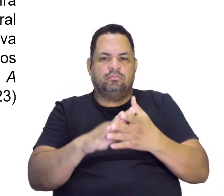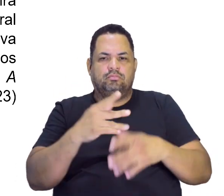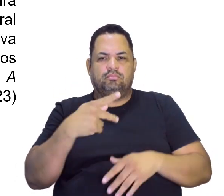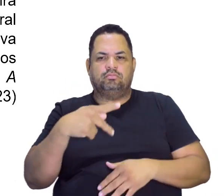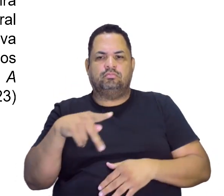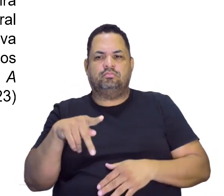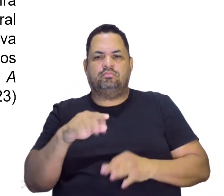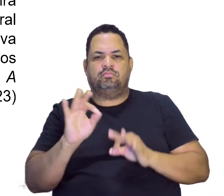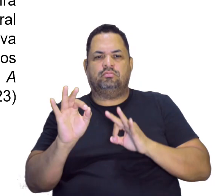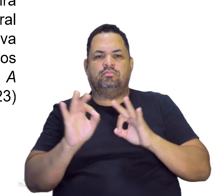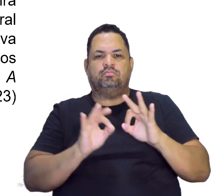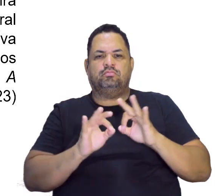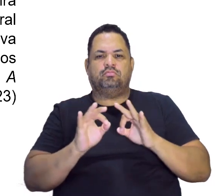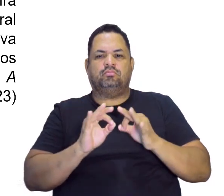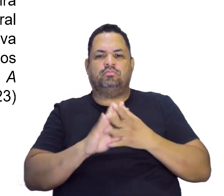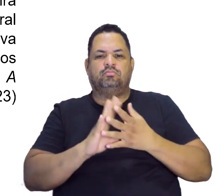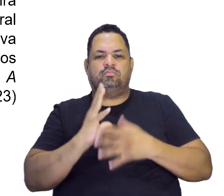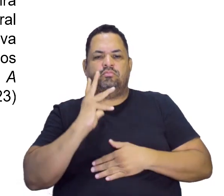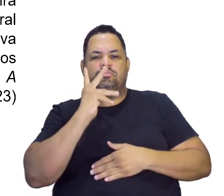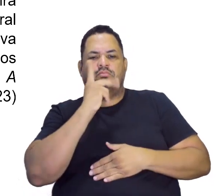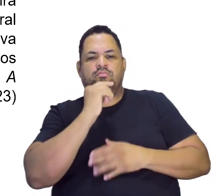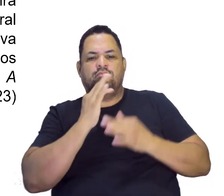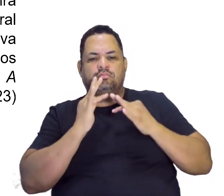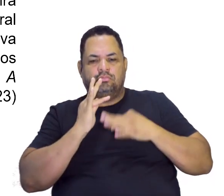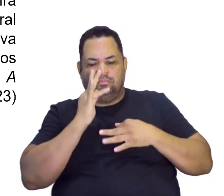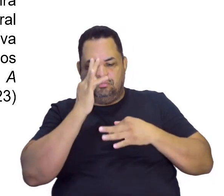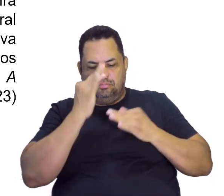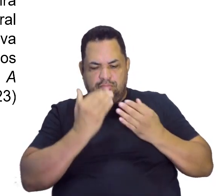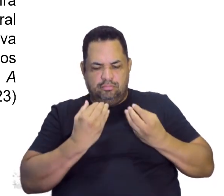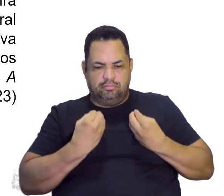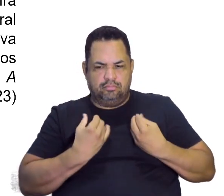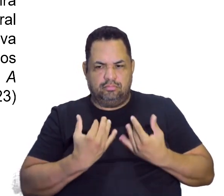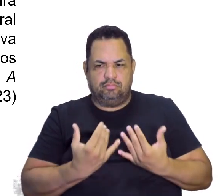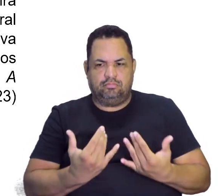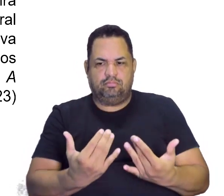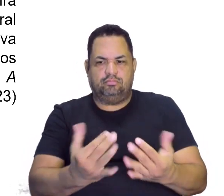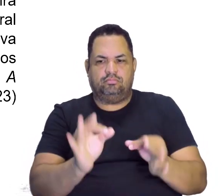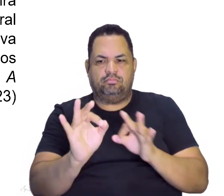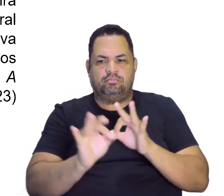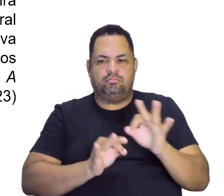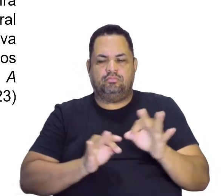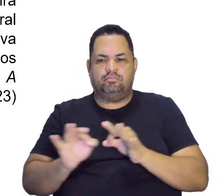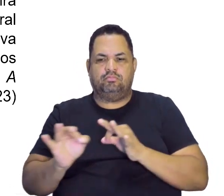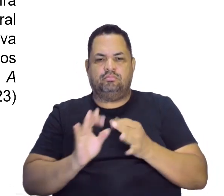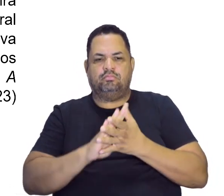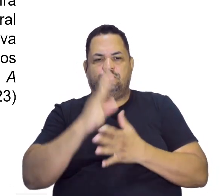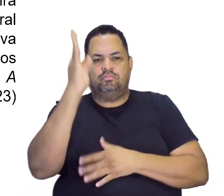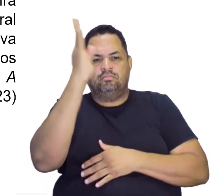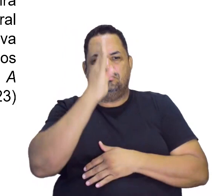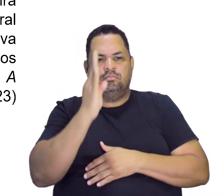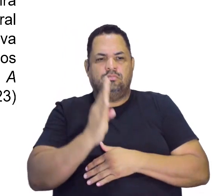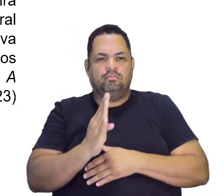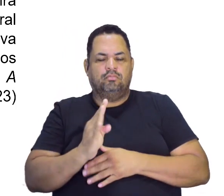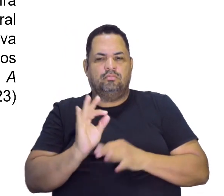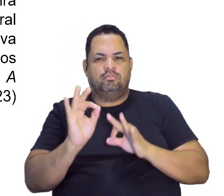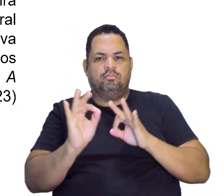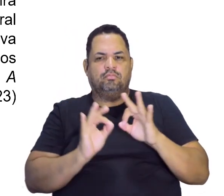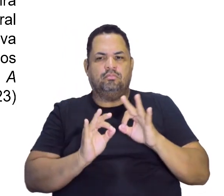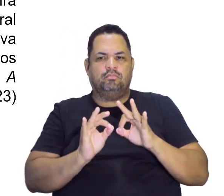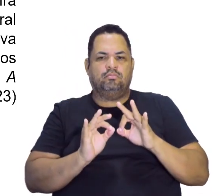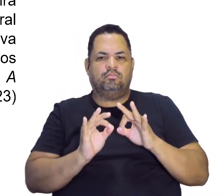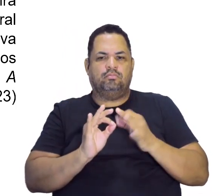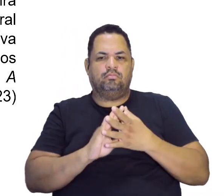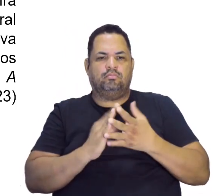para eh embelezar os jardins para ornamentar então e é Brasileiro é é um